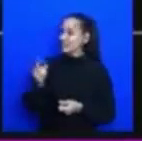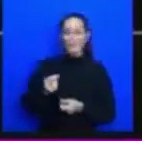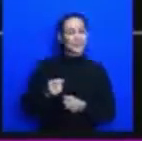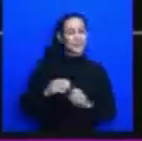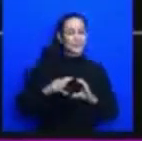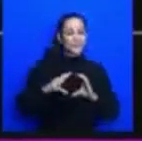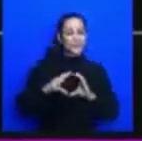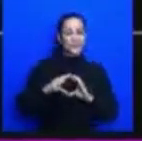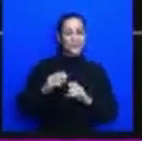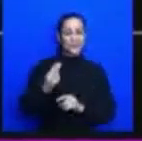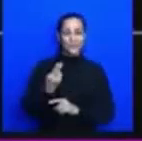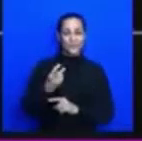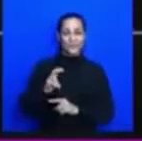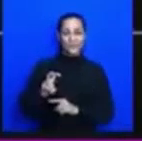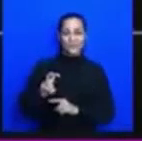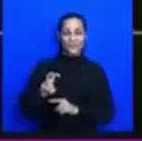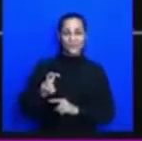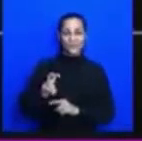25.